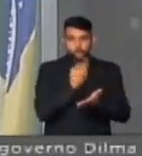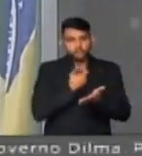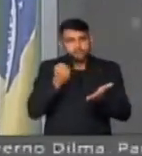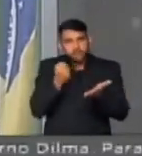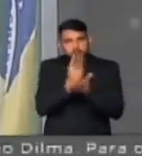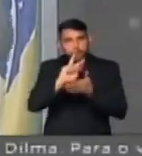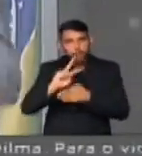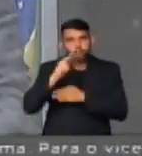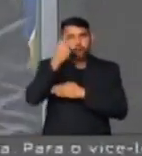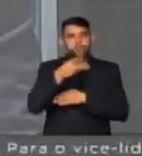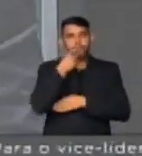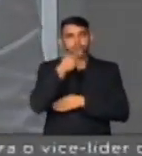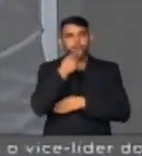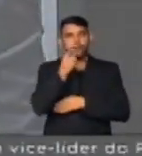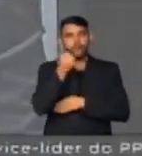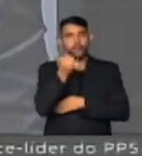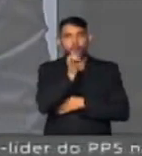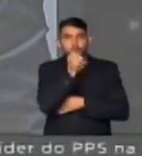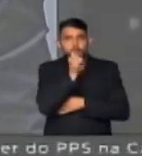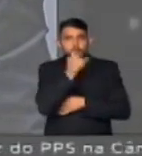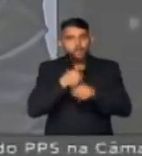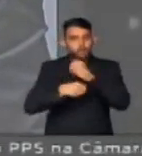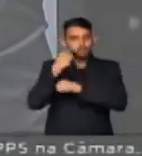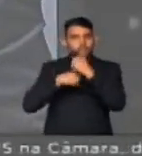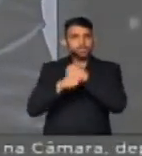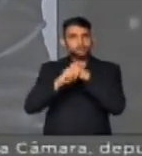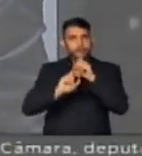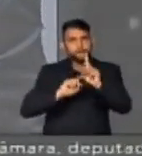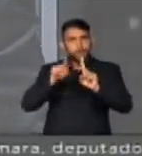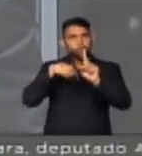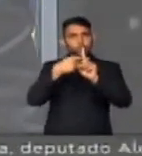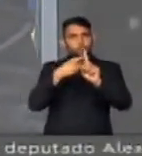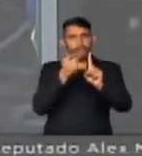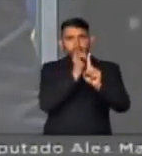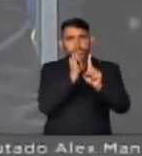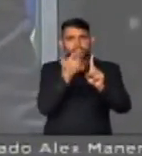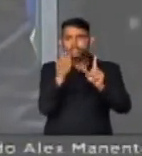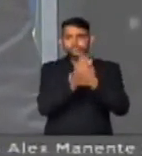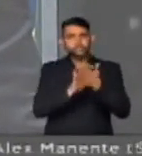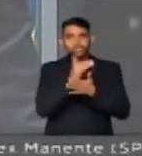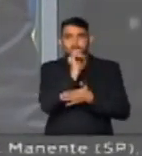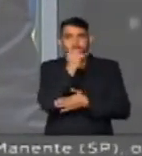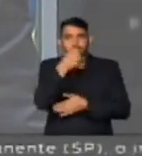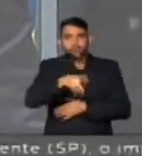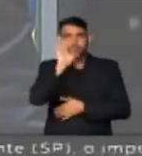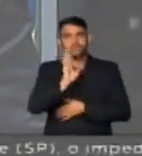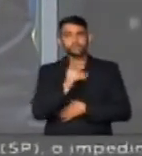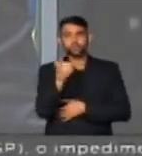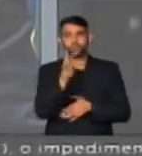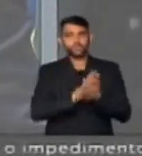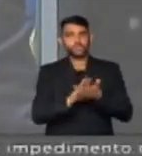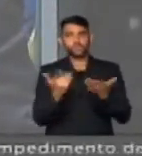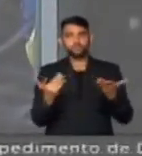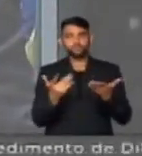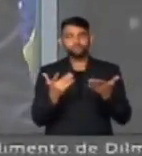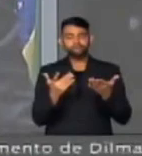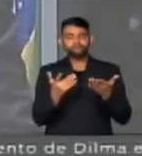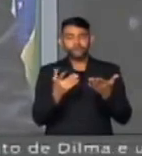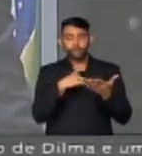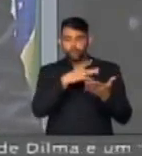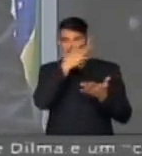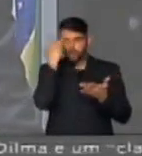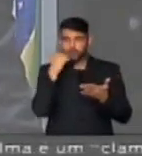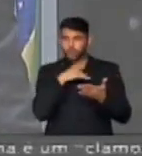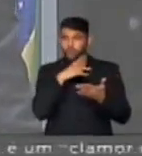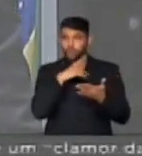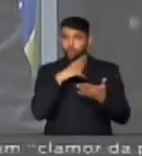o dobro do preço da energia o ano passado, porque não tínhamos energia no Brasil. Enquanto o seu Lula, a